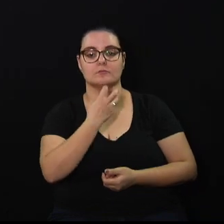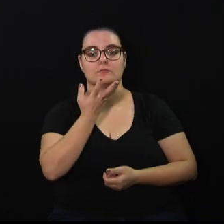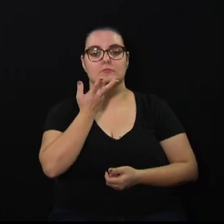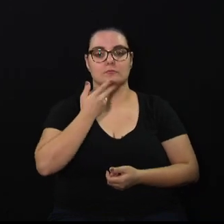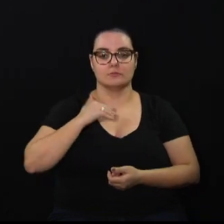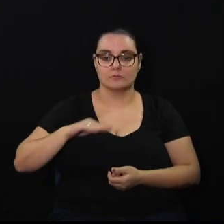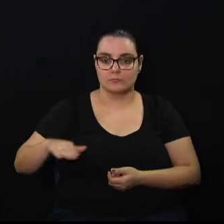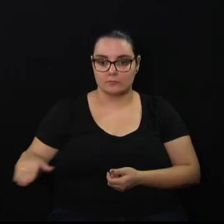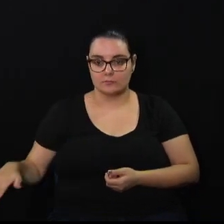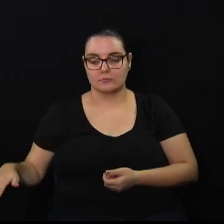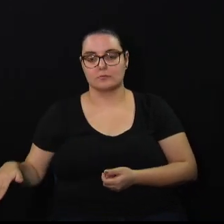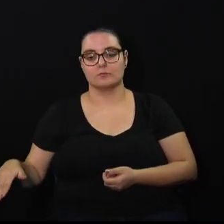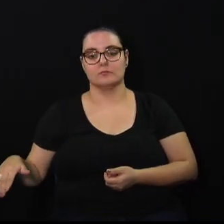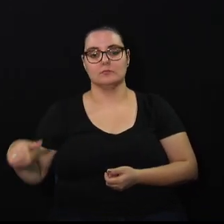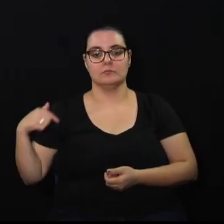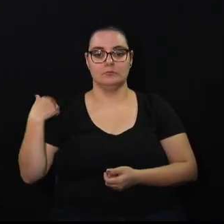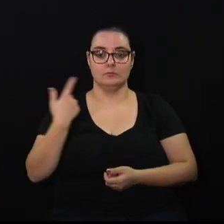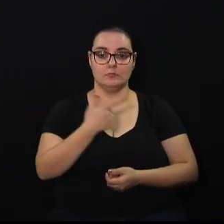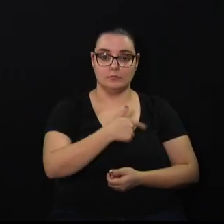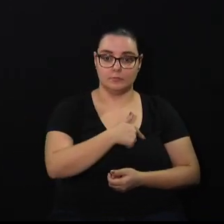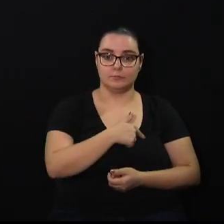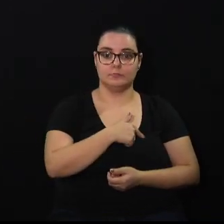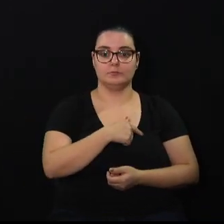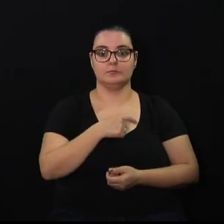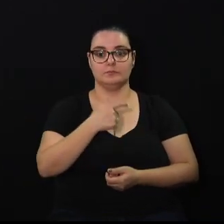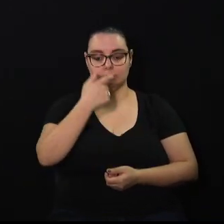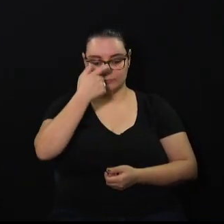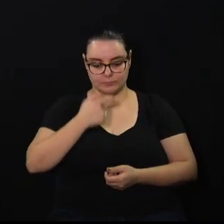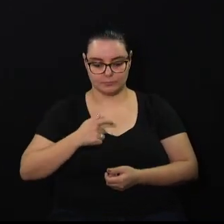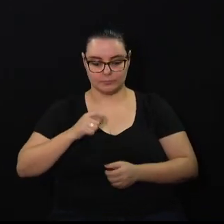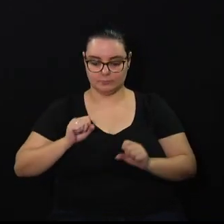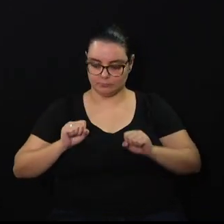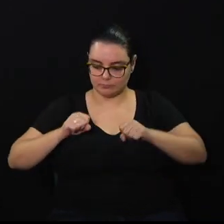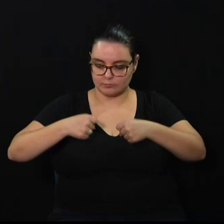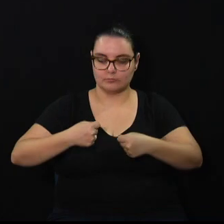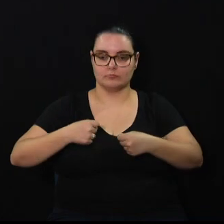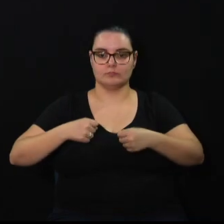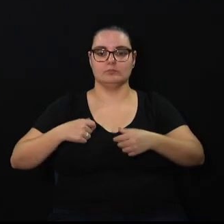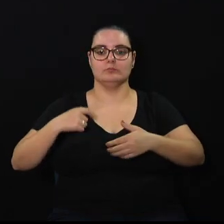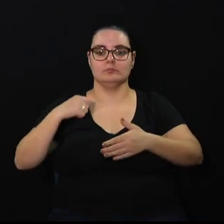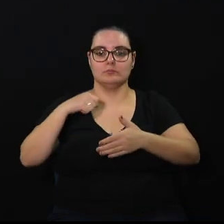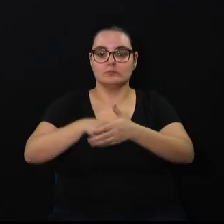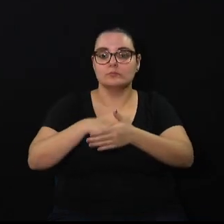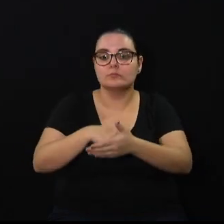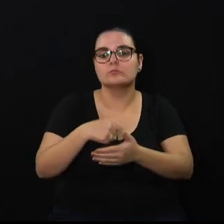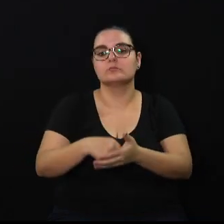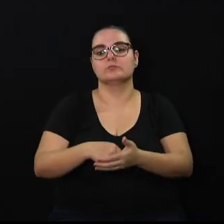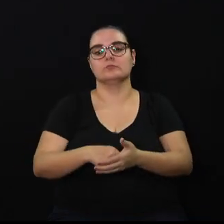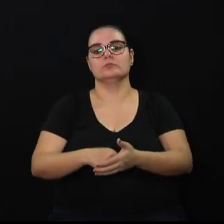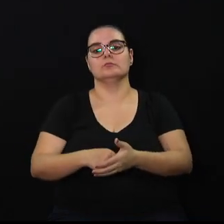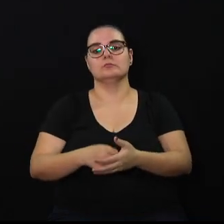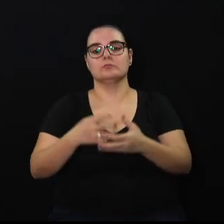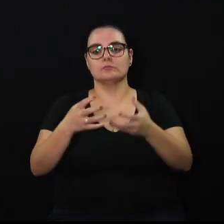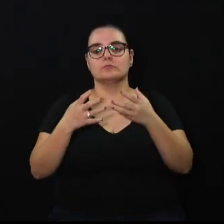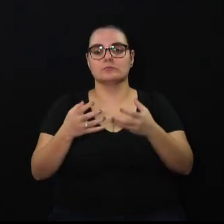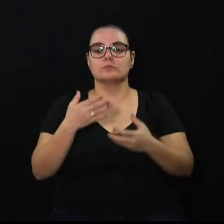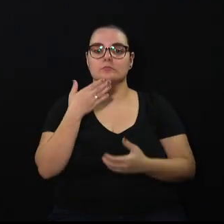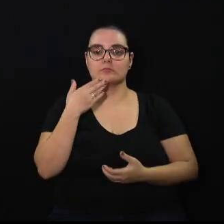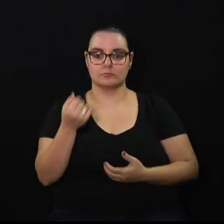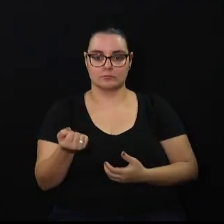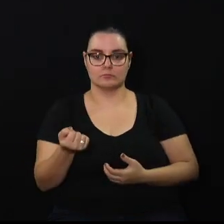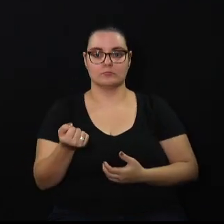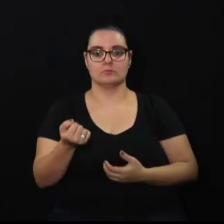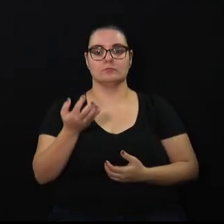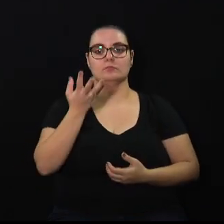e cá compete justamente a gente está aqui batalhando enfrentando e tentando buscar o que é melhor para